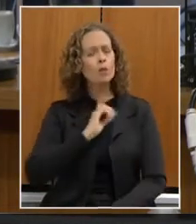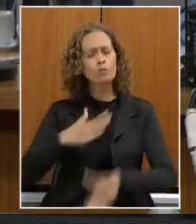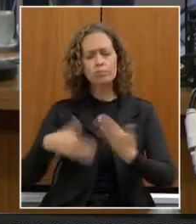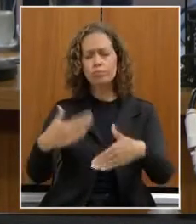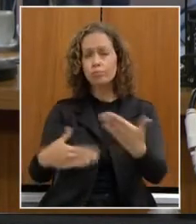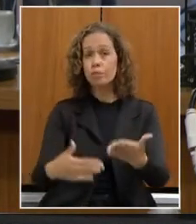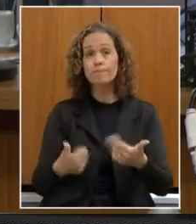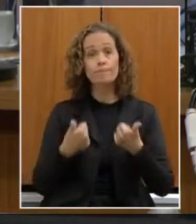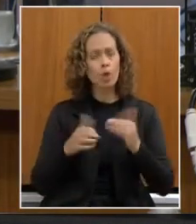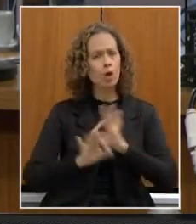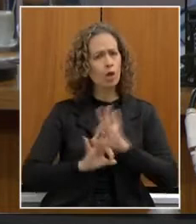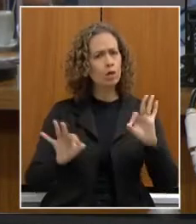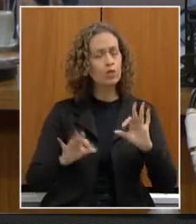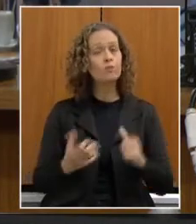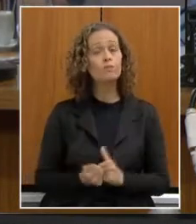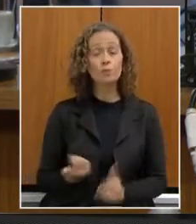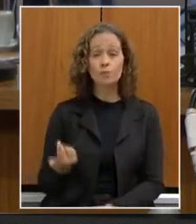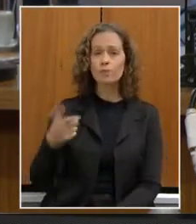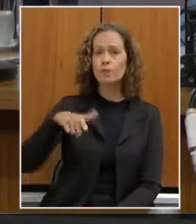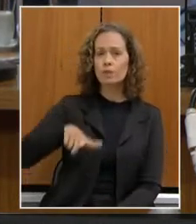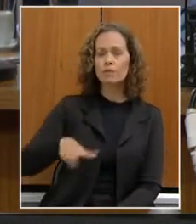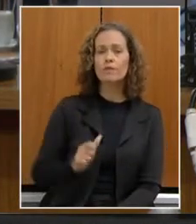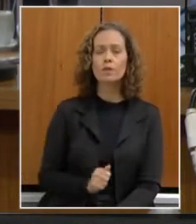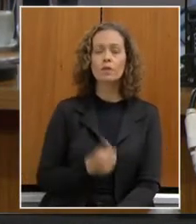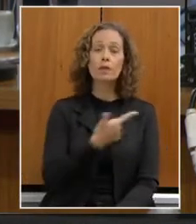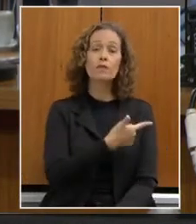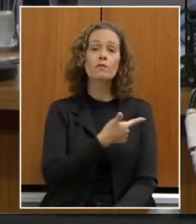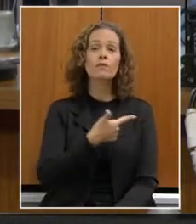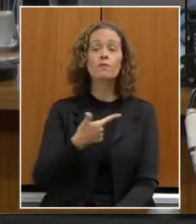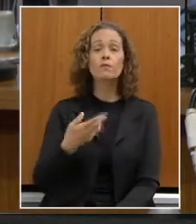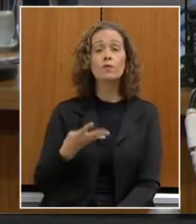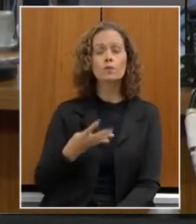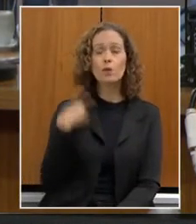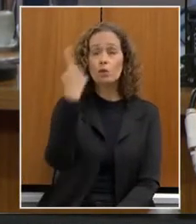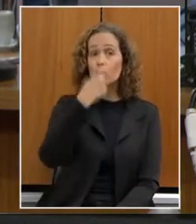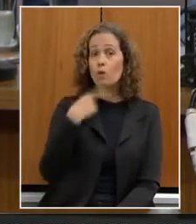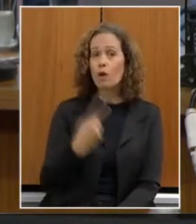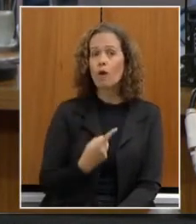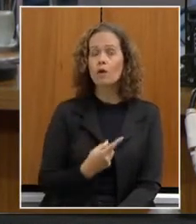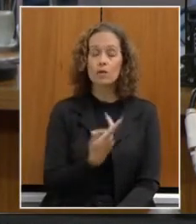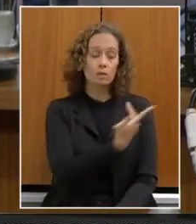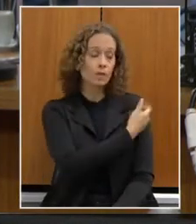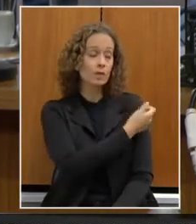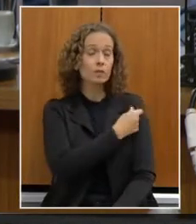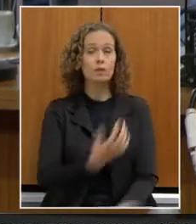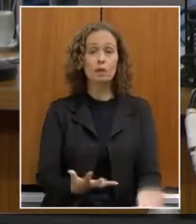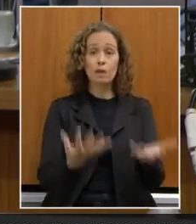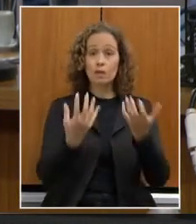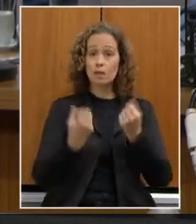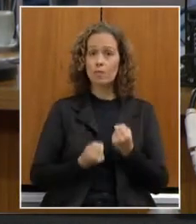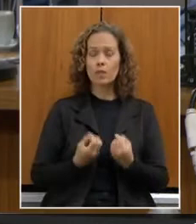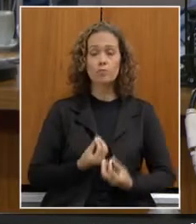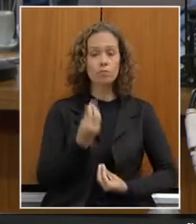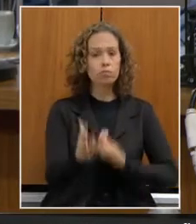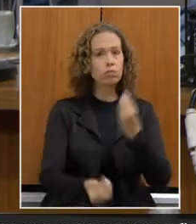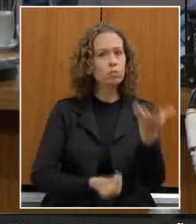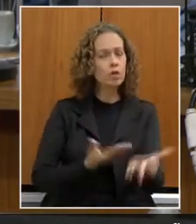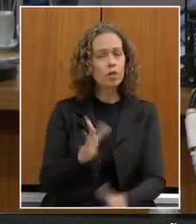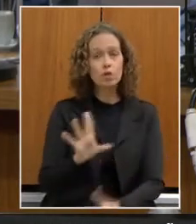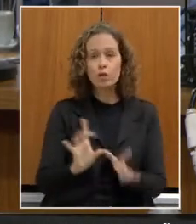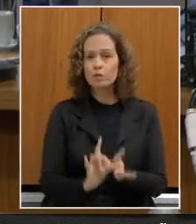excelente mais uma vez em 24 horas de recebidas as vacinas essas vacinas estão disponíveis nas